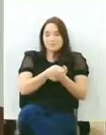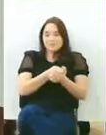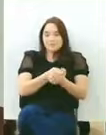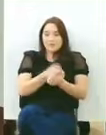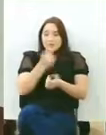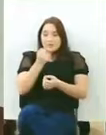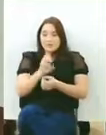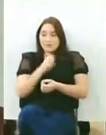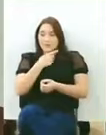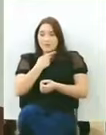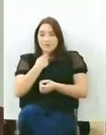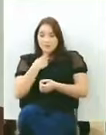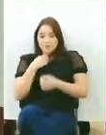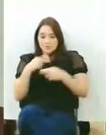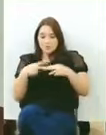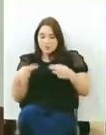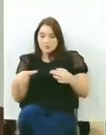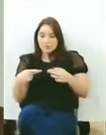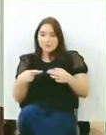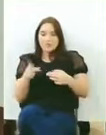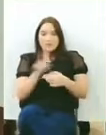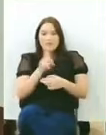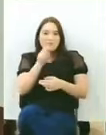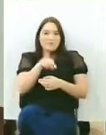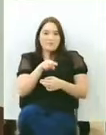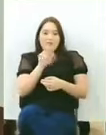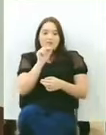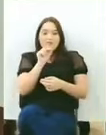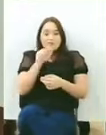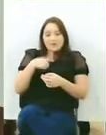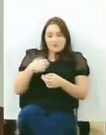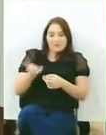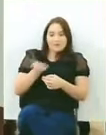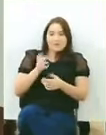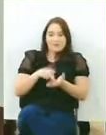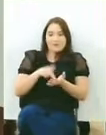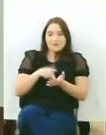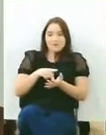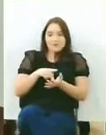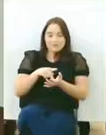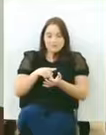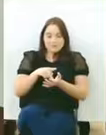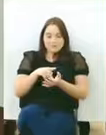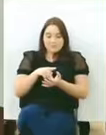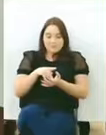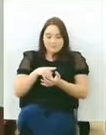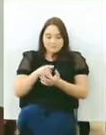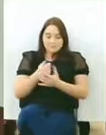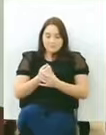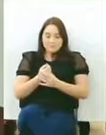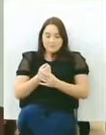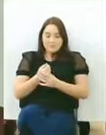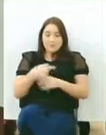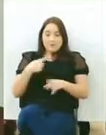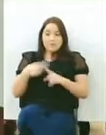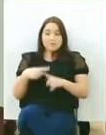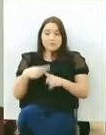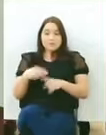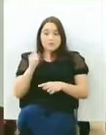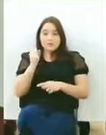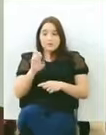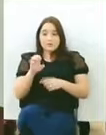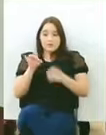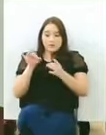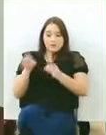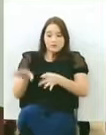se você simplesmente desejou algo que não era para você, que Deus não queria que você tomasse. Quando deixamos